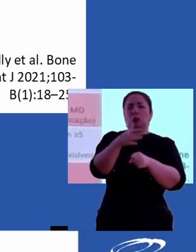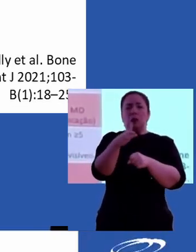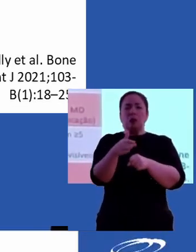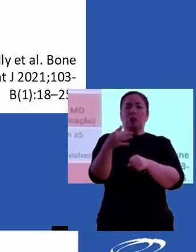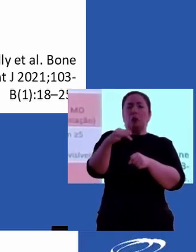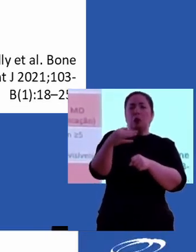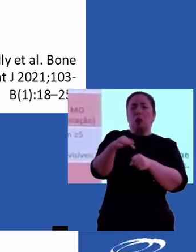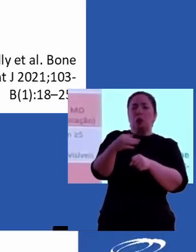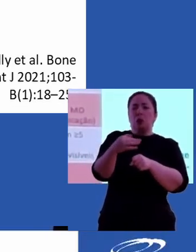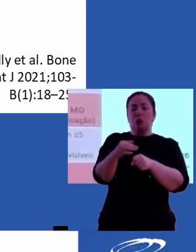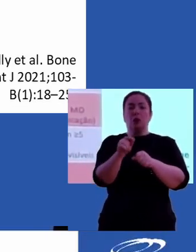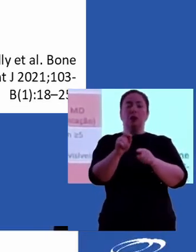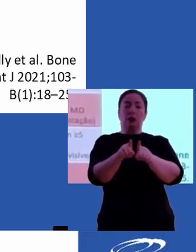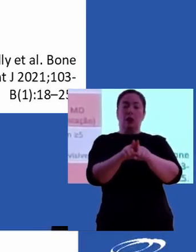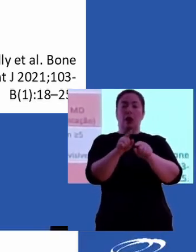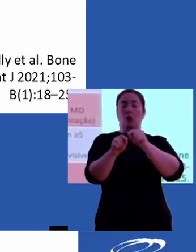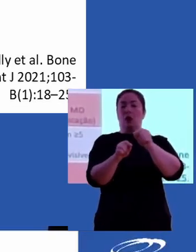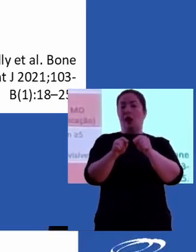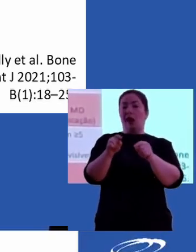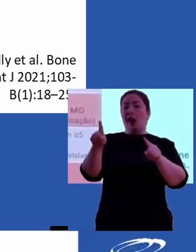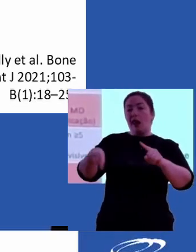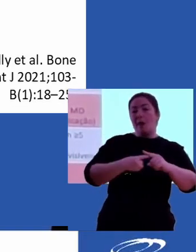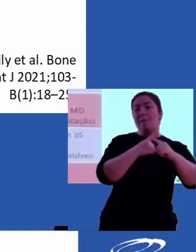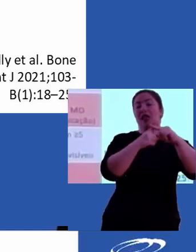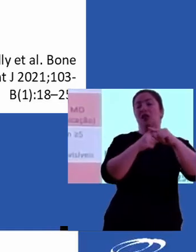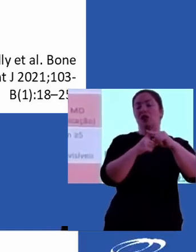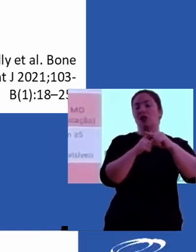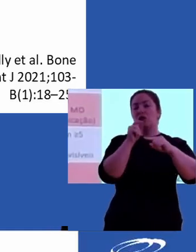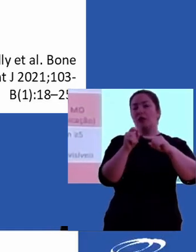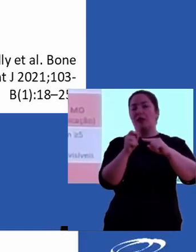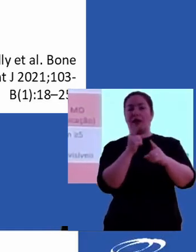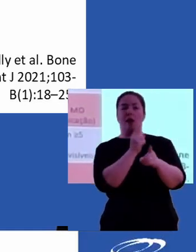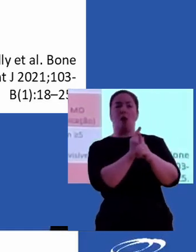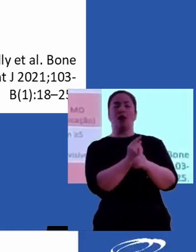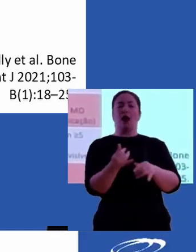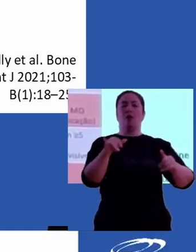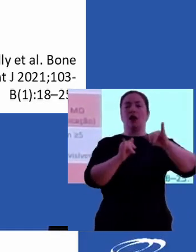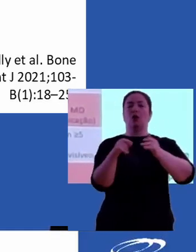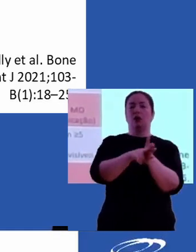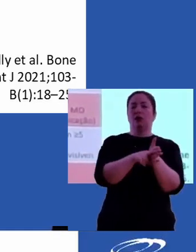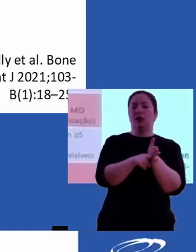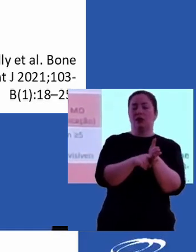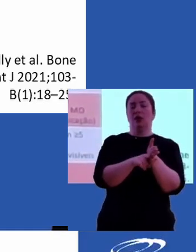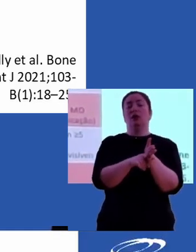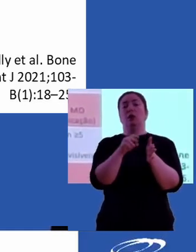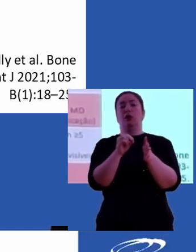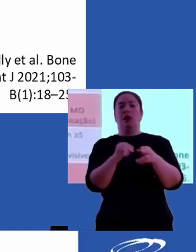ferida, associado a algum achado laboratorial, usando pontos de cortes